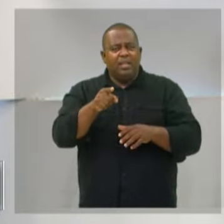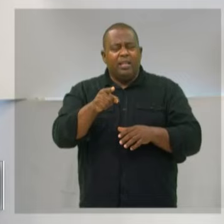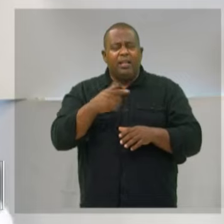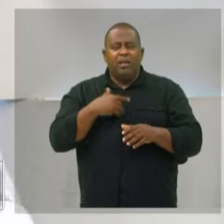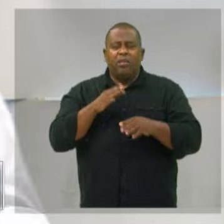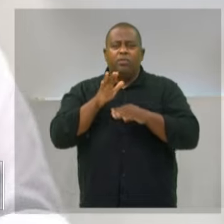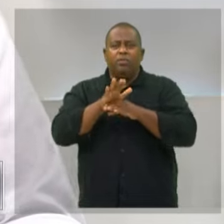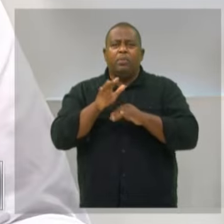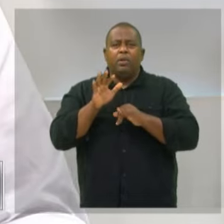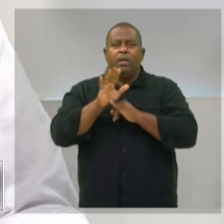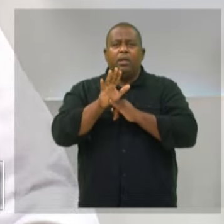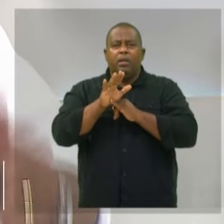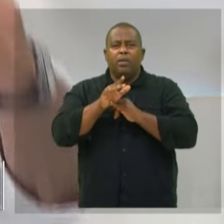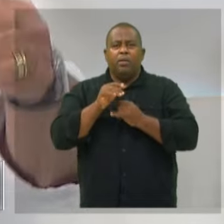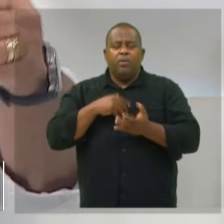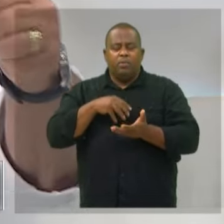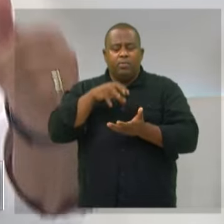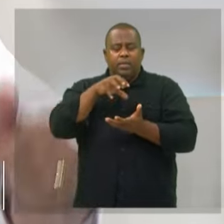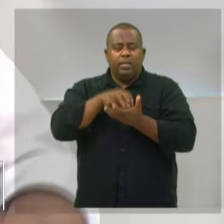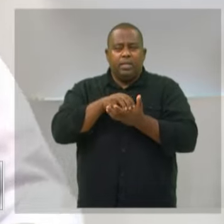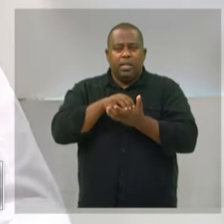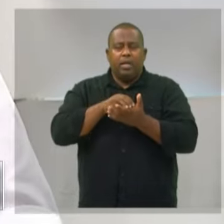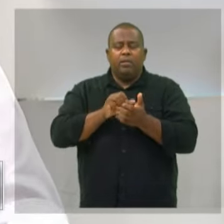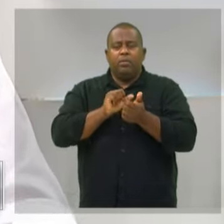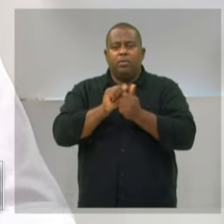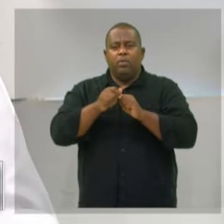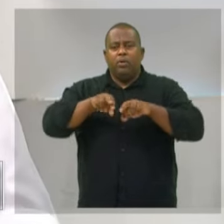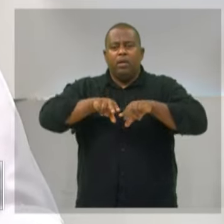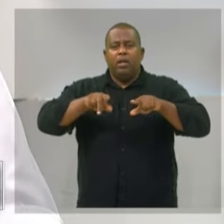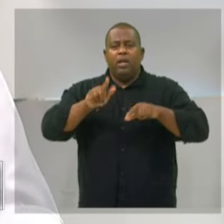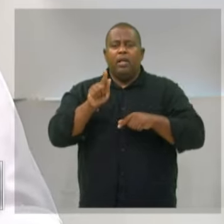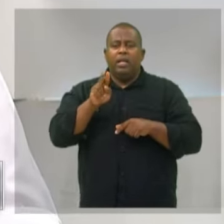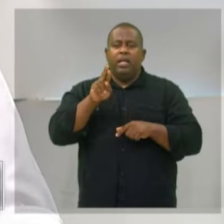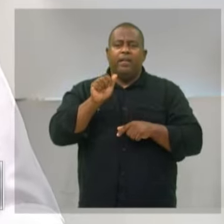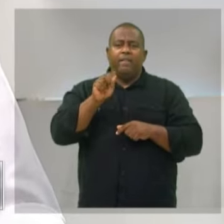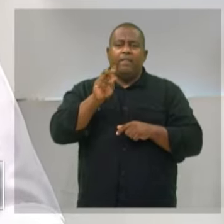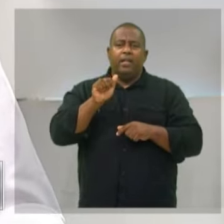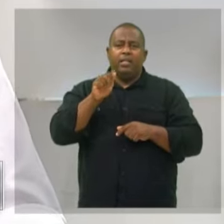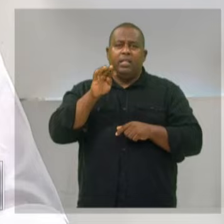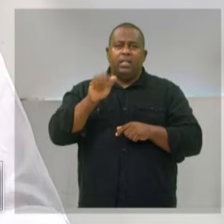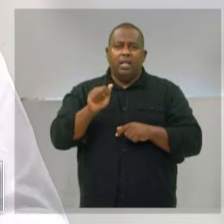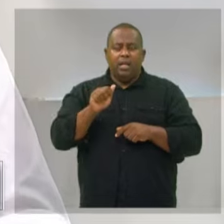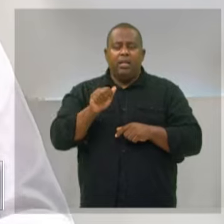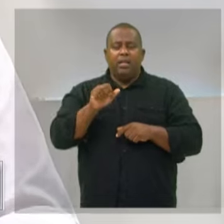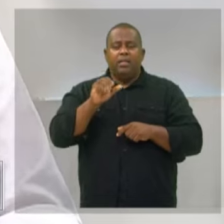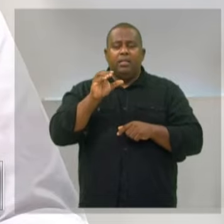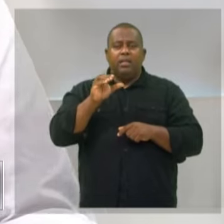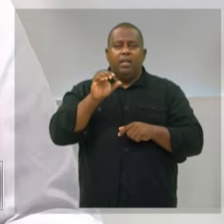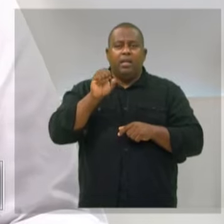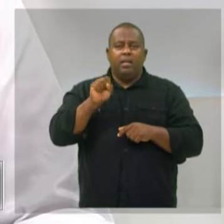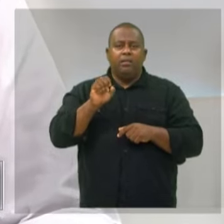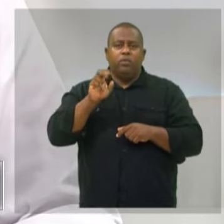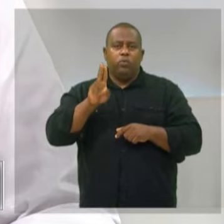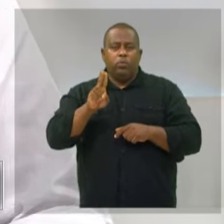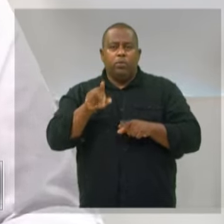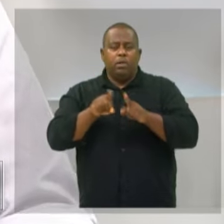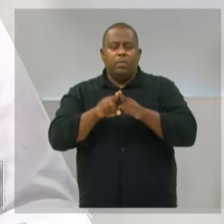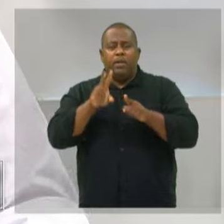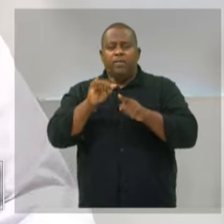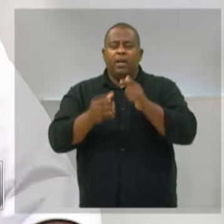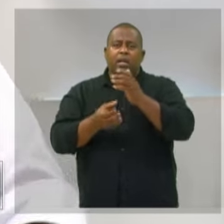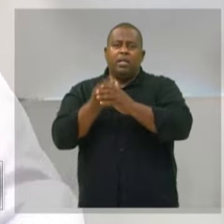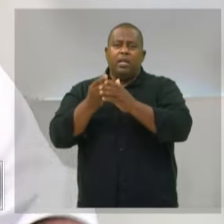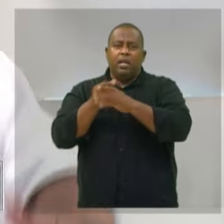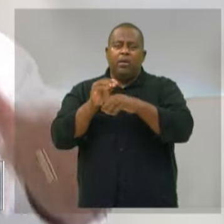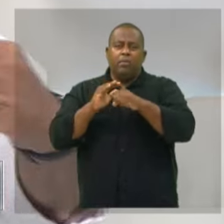Caçari o centro poliesportivo lá pro Gravatar no CSU que vai ser construído também centro participativo nos bairros e